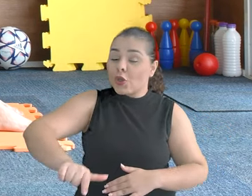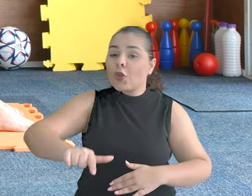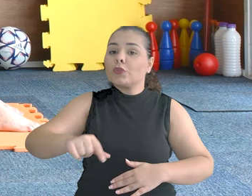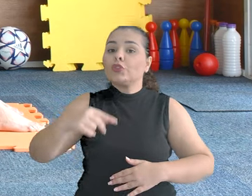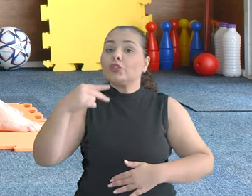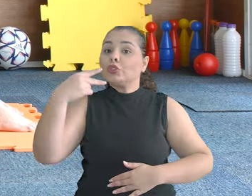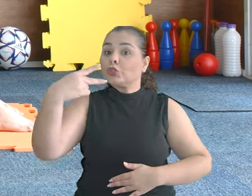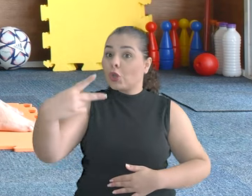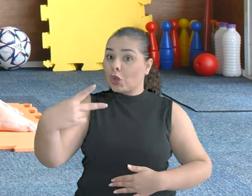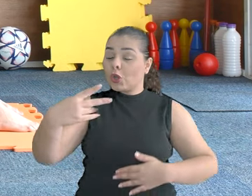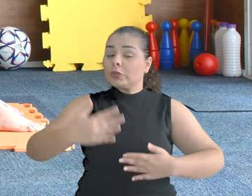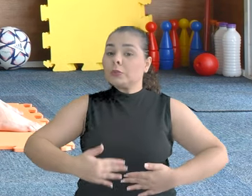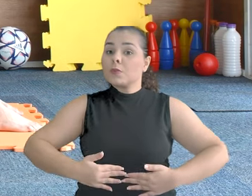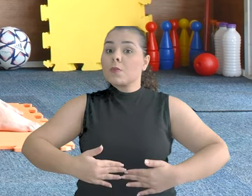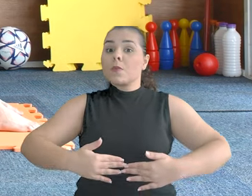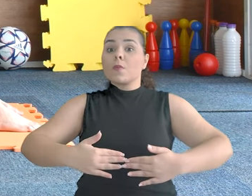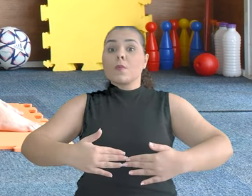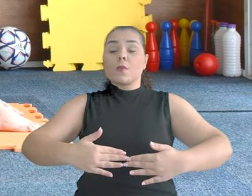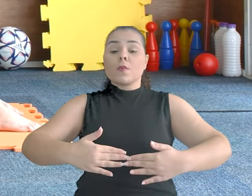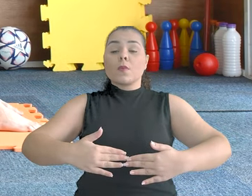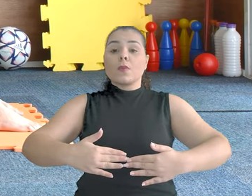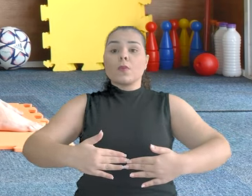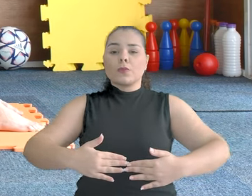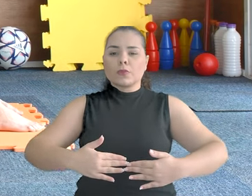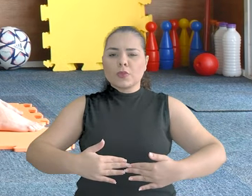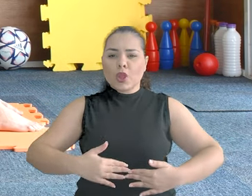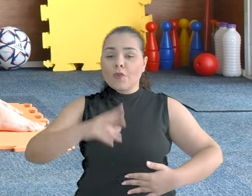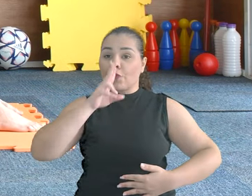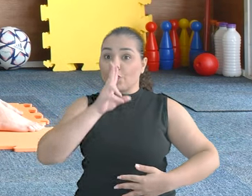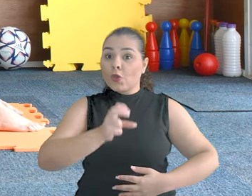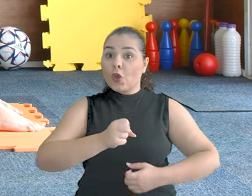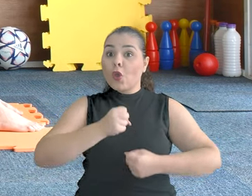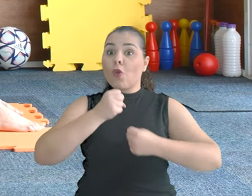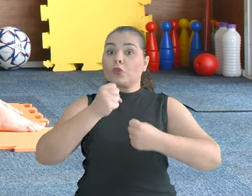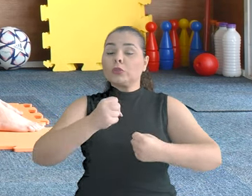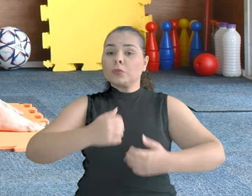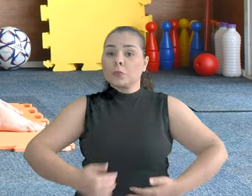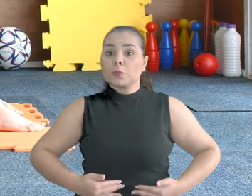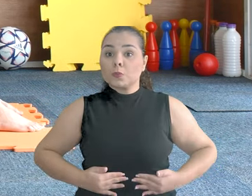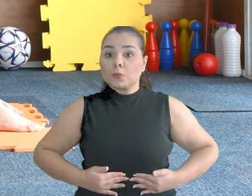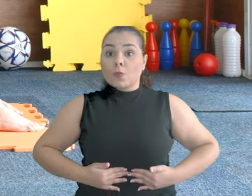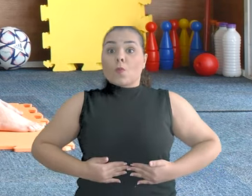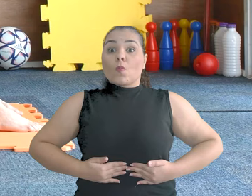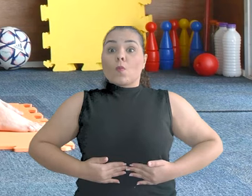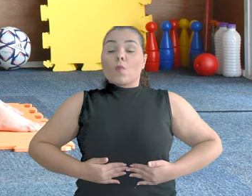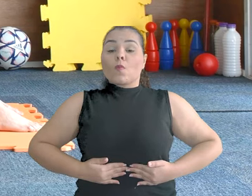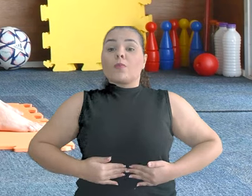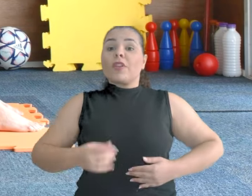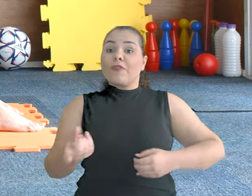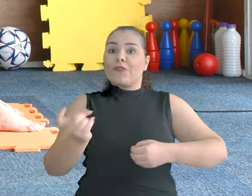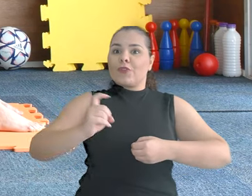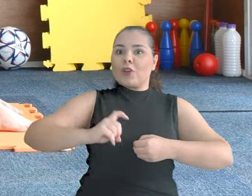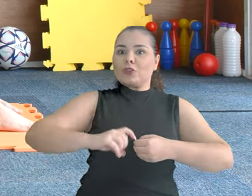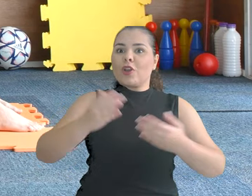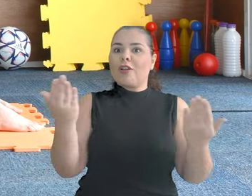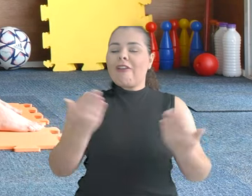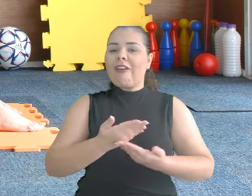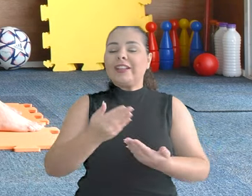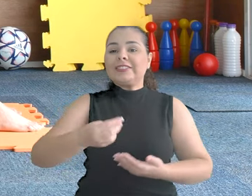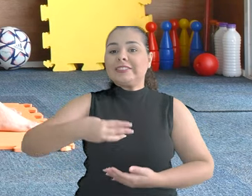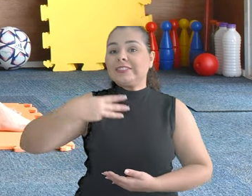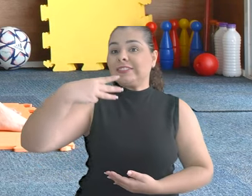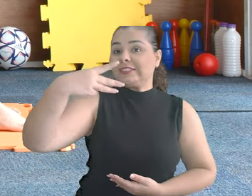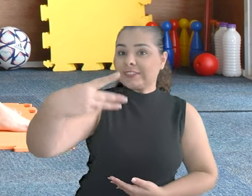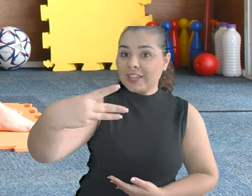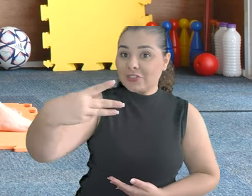novo dois não deixa barriga Sou guarda barriga voltou